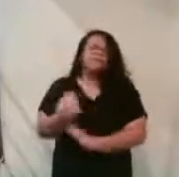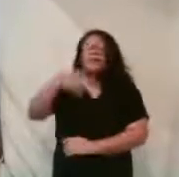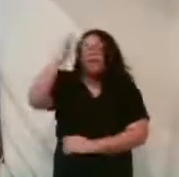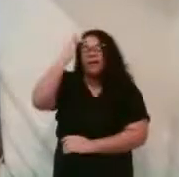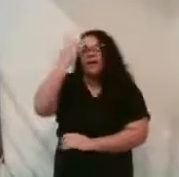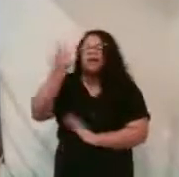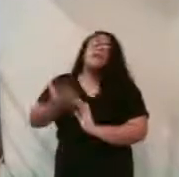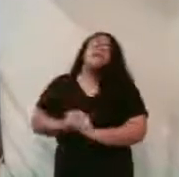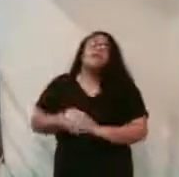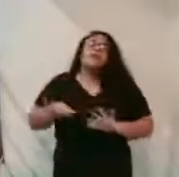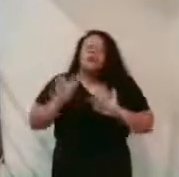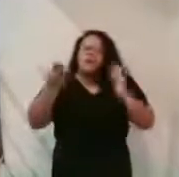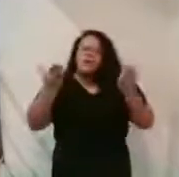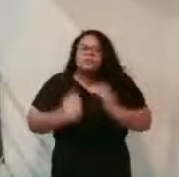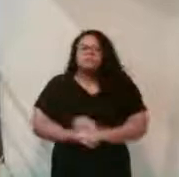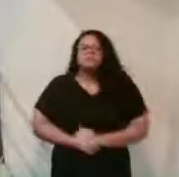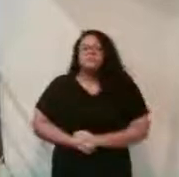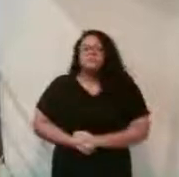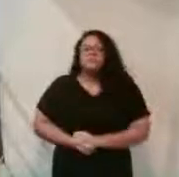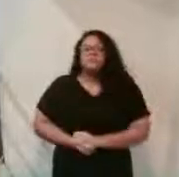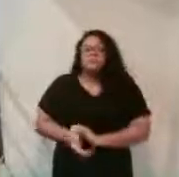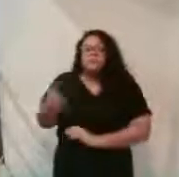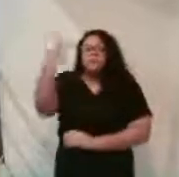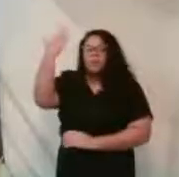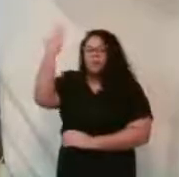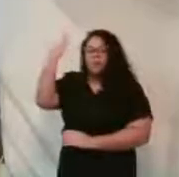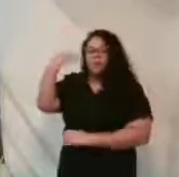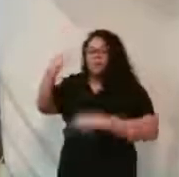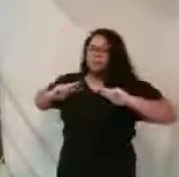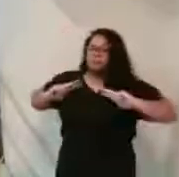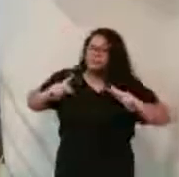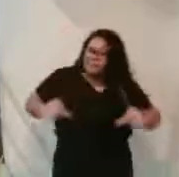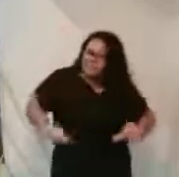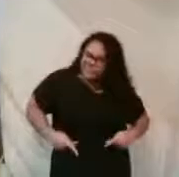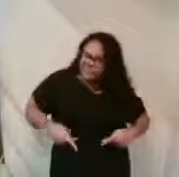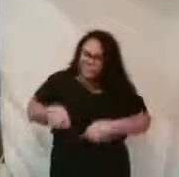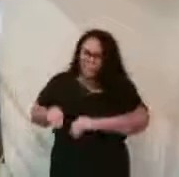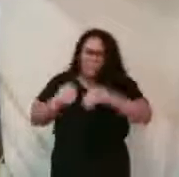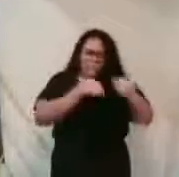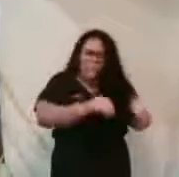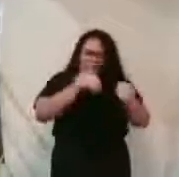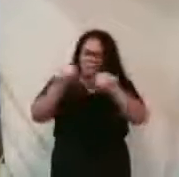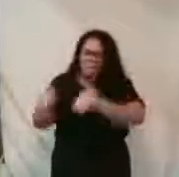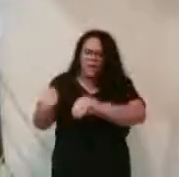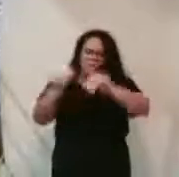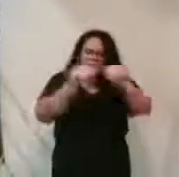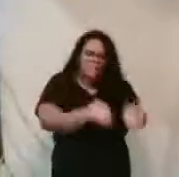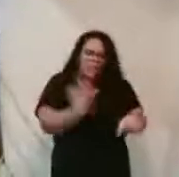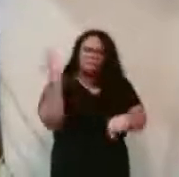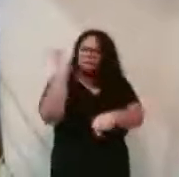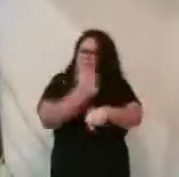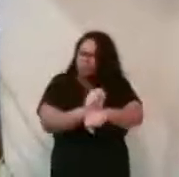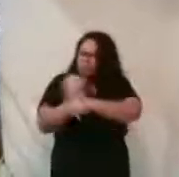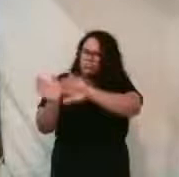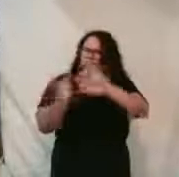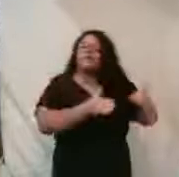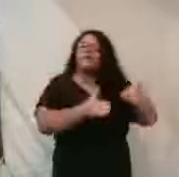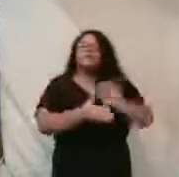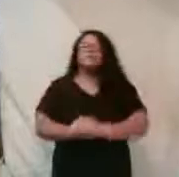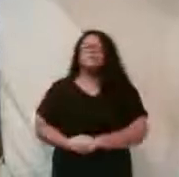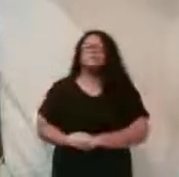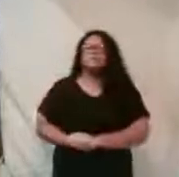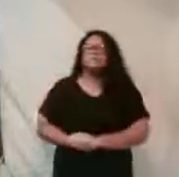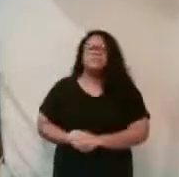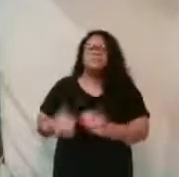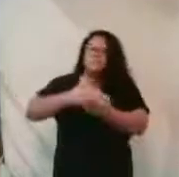momento que o homem deixou de ser nômade, começou a natureza a conviver com esse problema, acho que não sei quanto tempo atrás